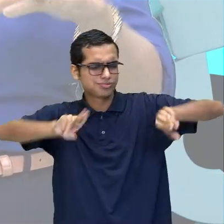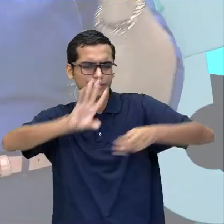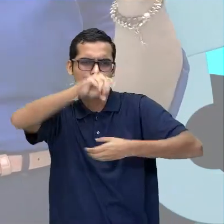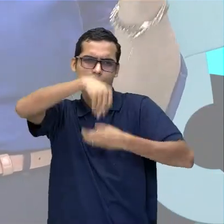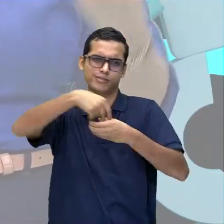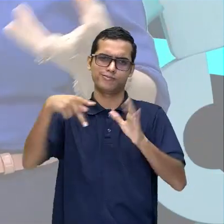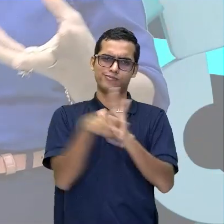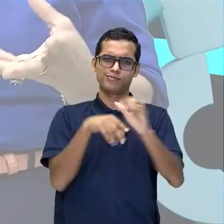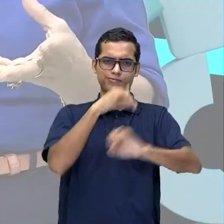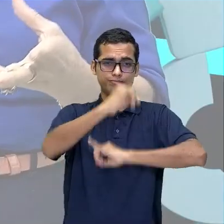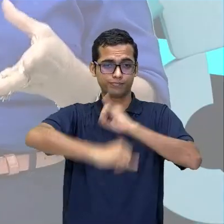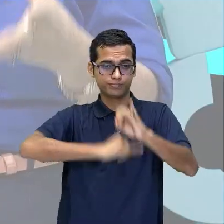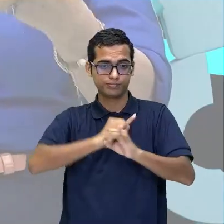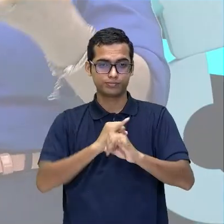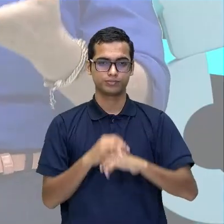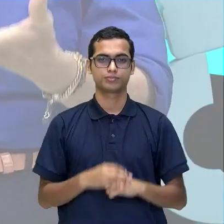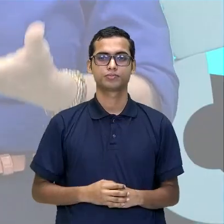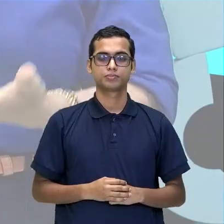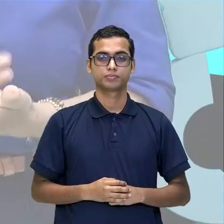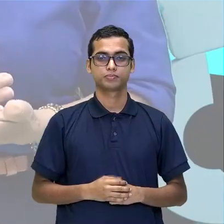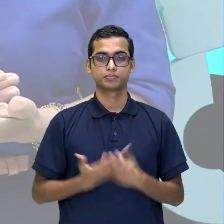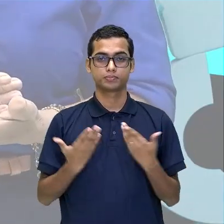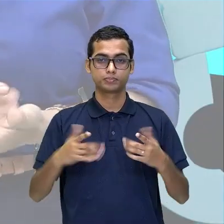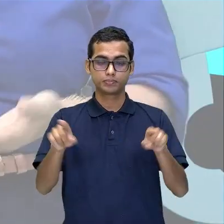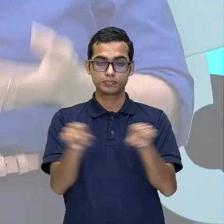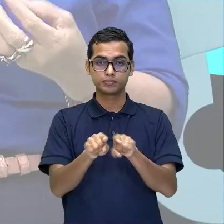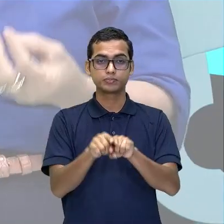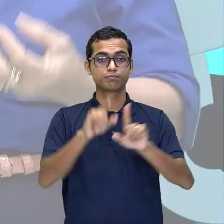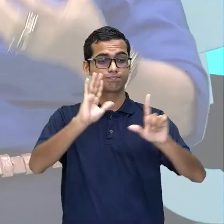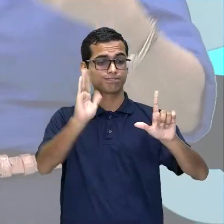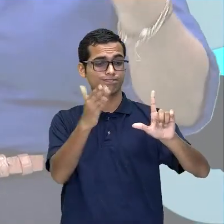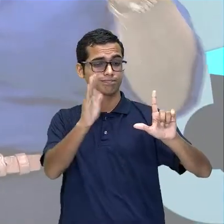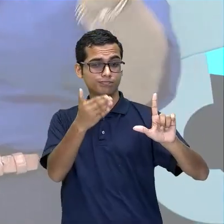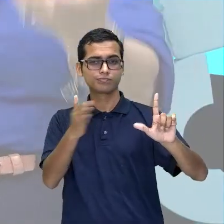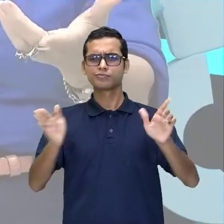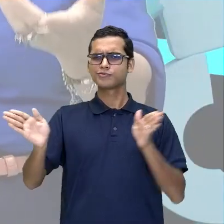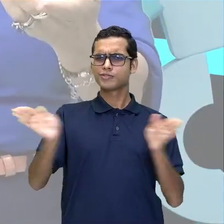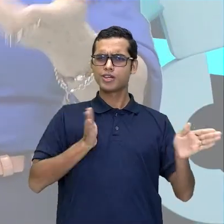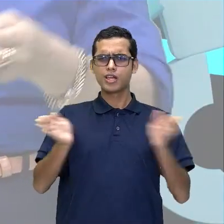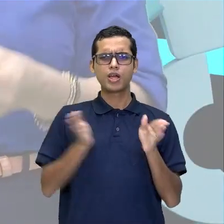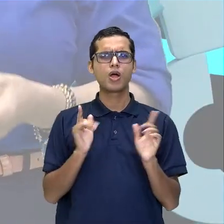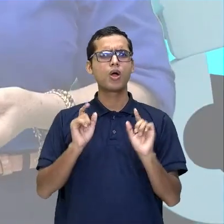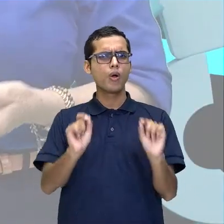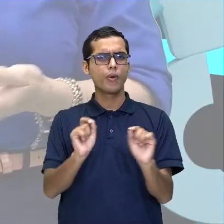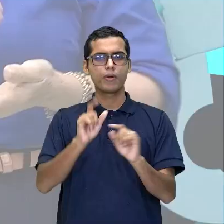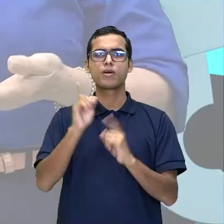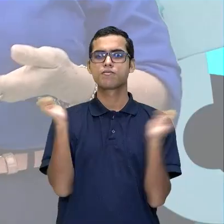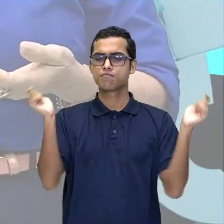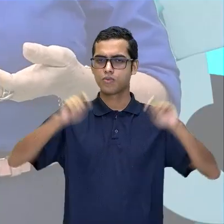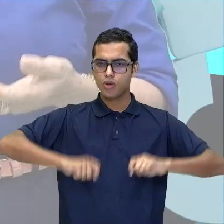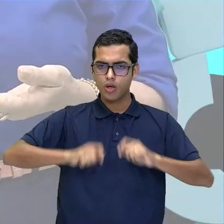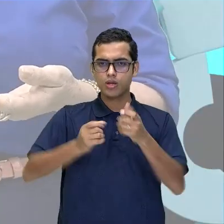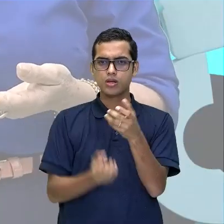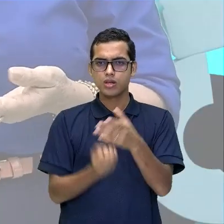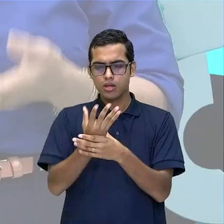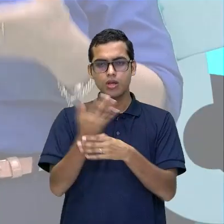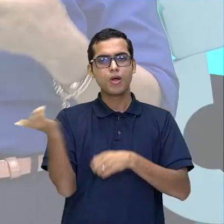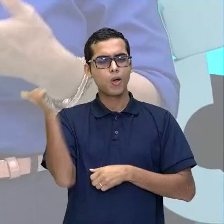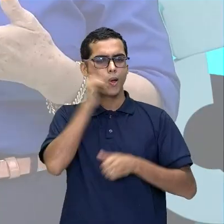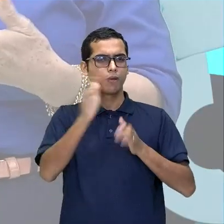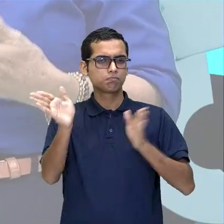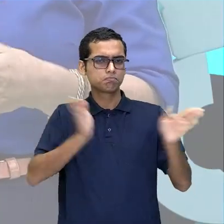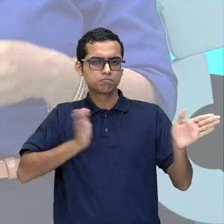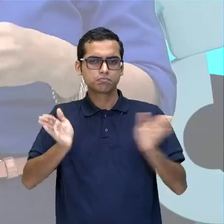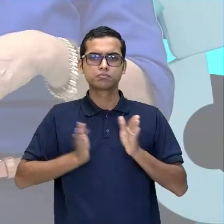Então, em relação à acessibilidade, as hipermídias elas podem ser projetadas para serem acessíveis